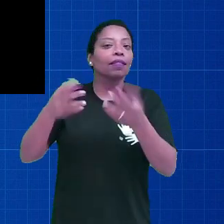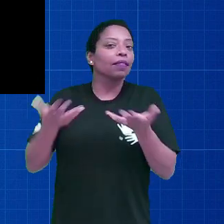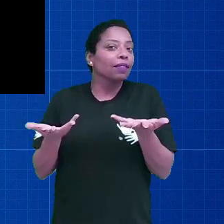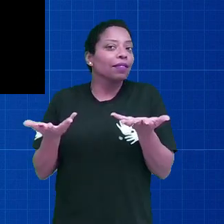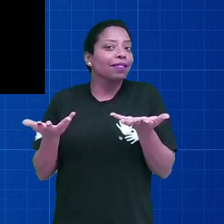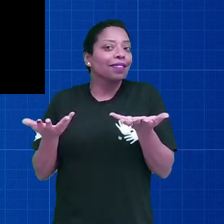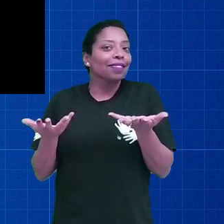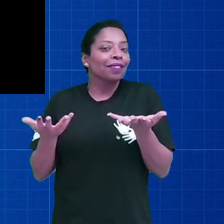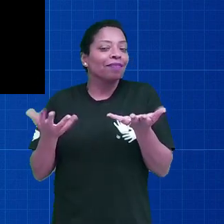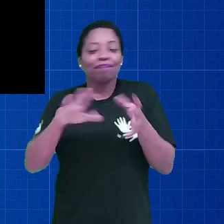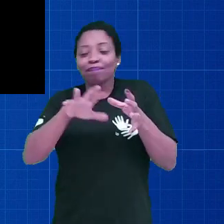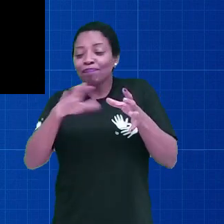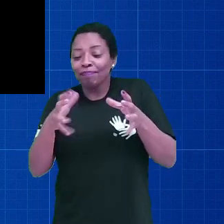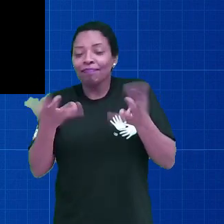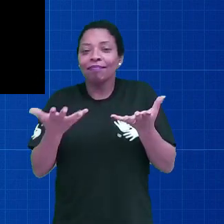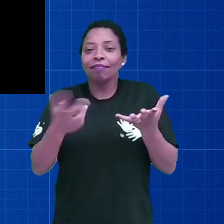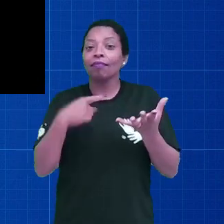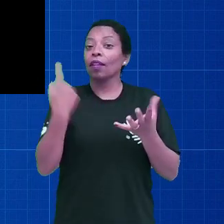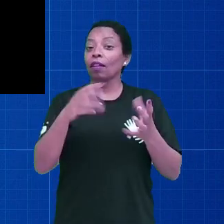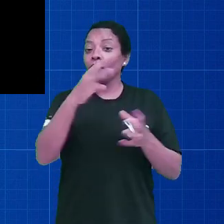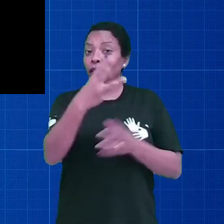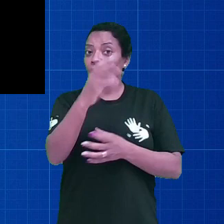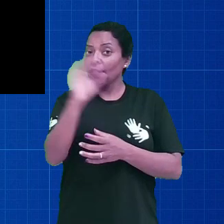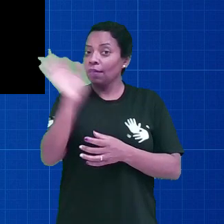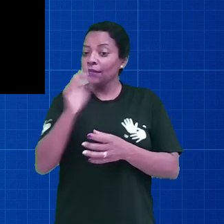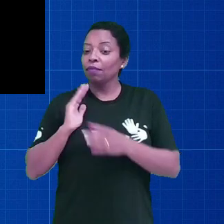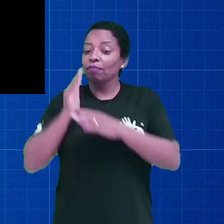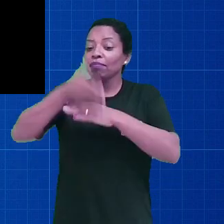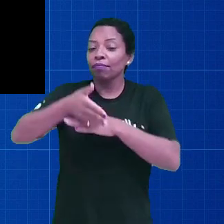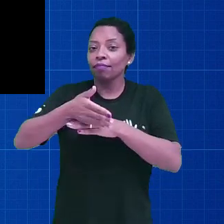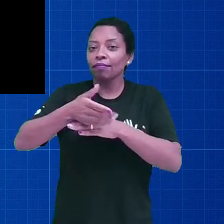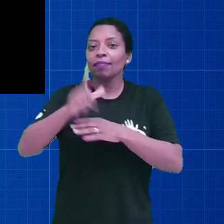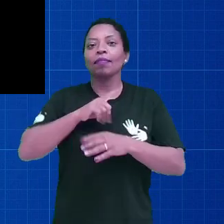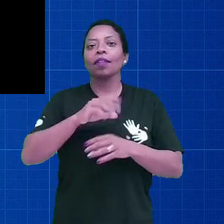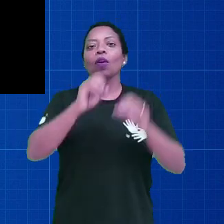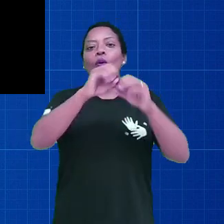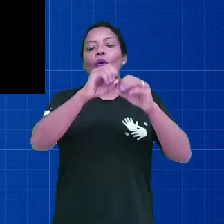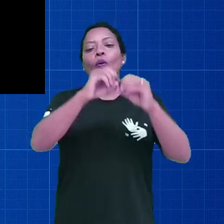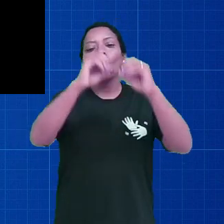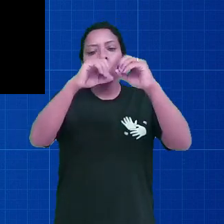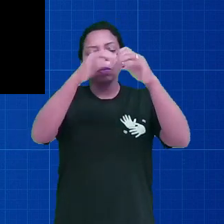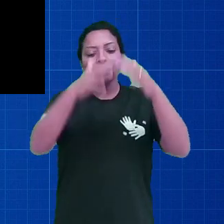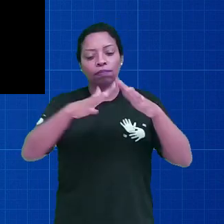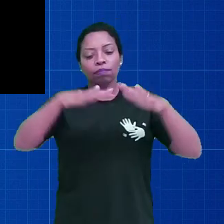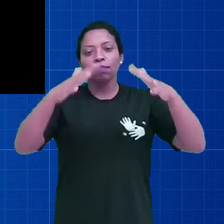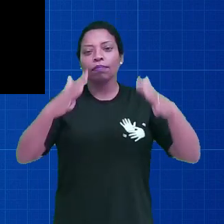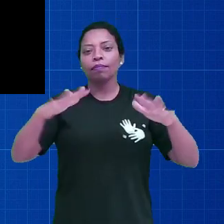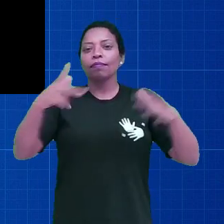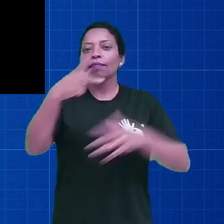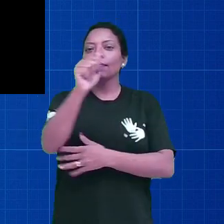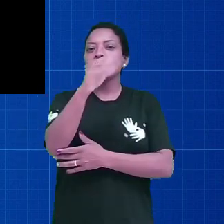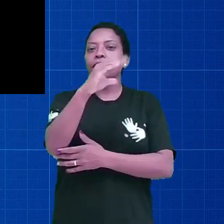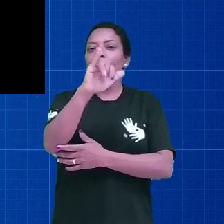Parte desses 30% nós ocupamos. O grande oceano, Oceano Pacífico,